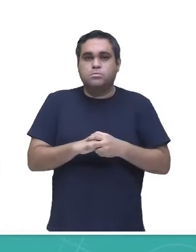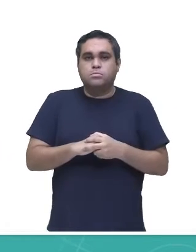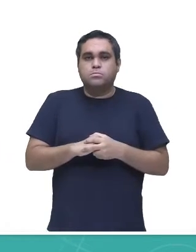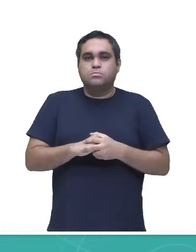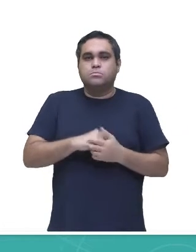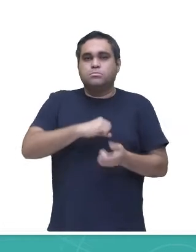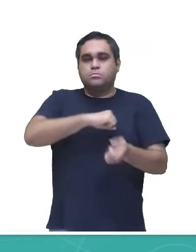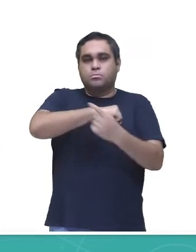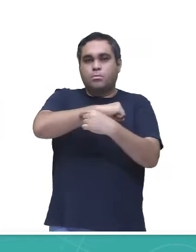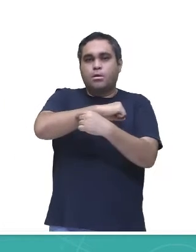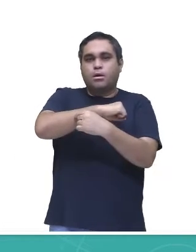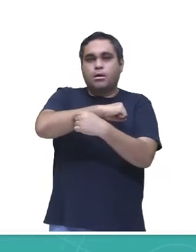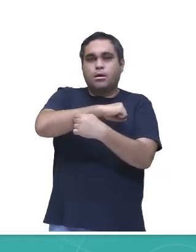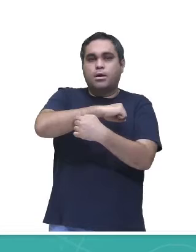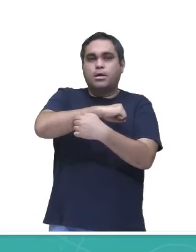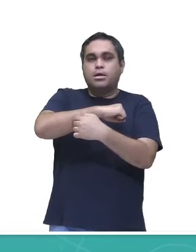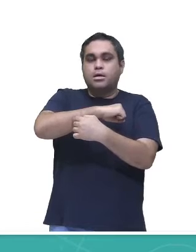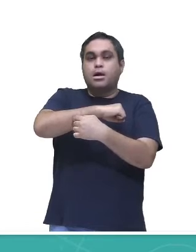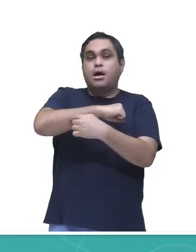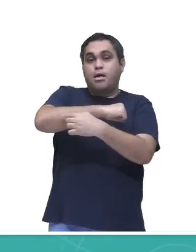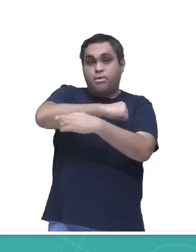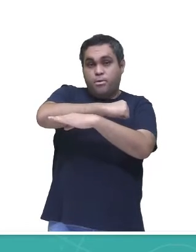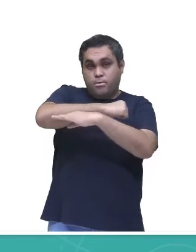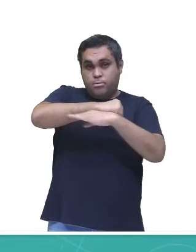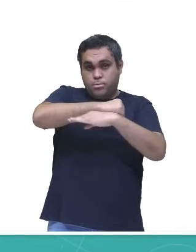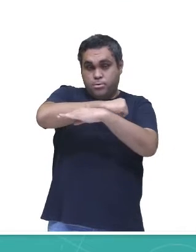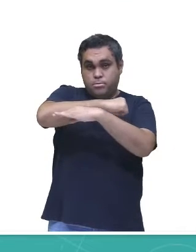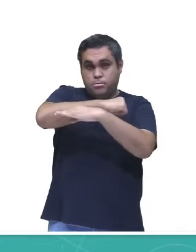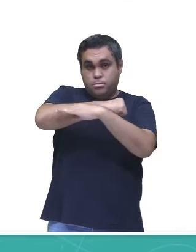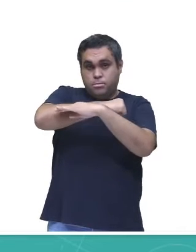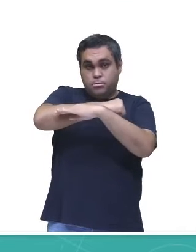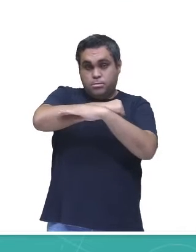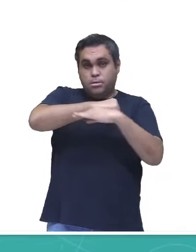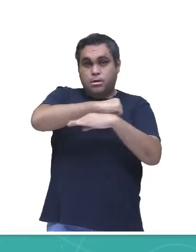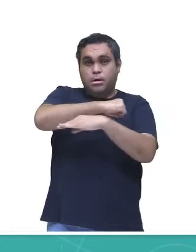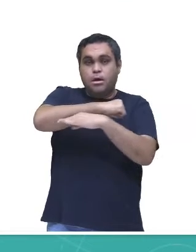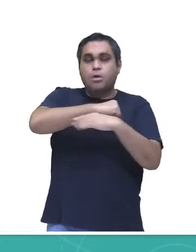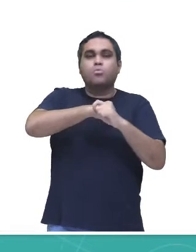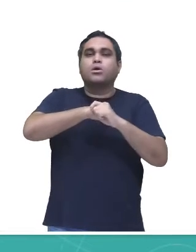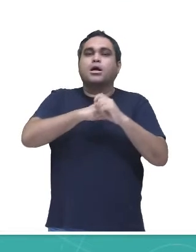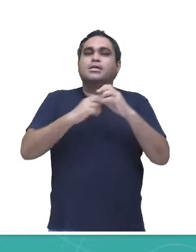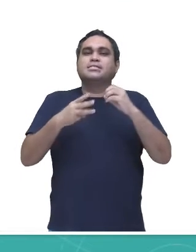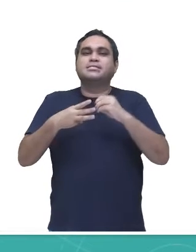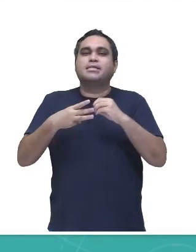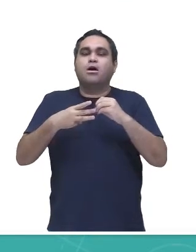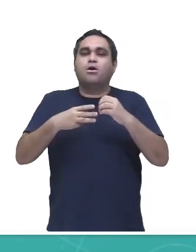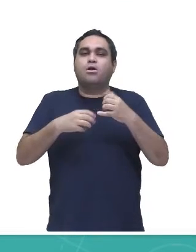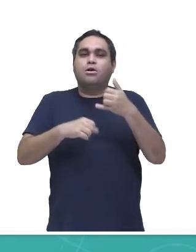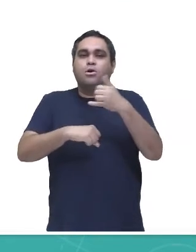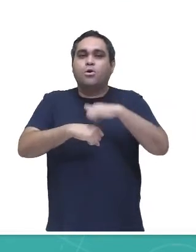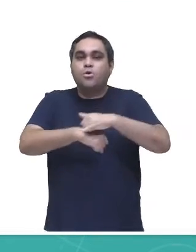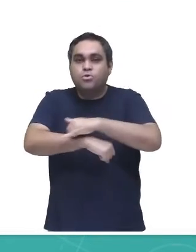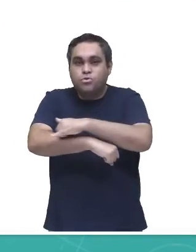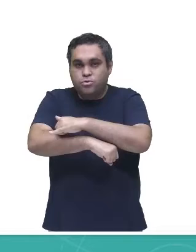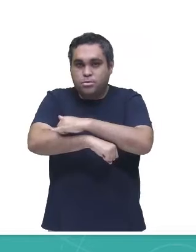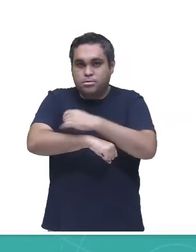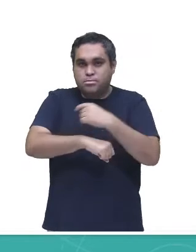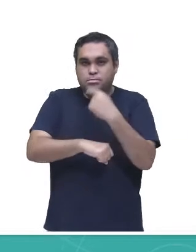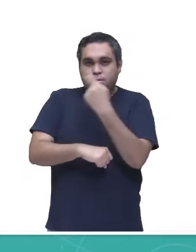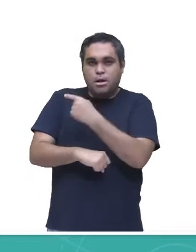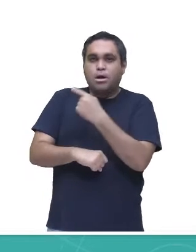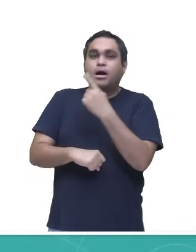entre o tecido muscular, nós vamos ter uma camada de células de gordura, né? Ó, essa camadinha aqui em azul, que eu estou marcando em